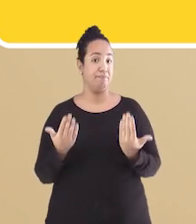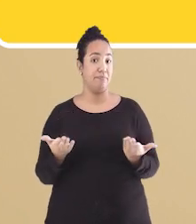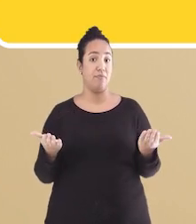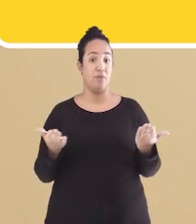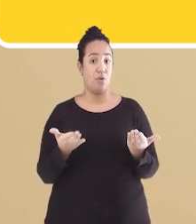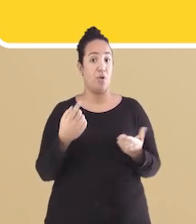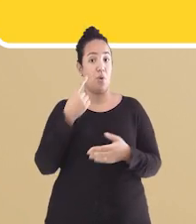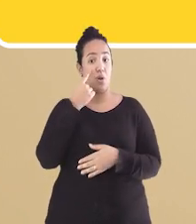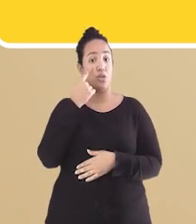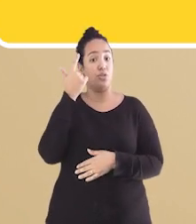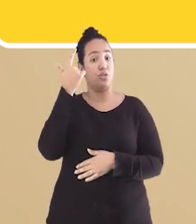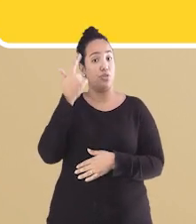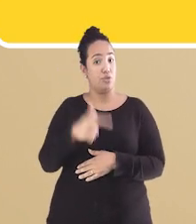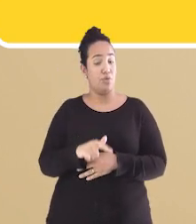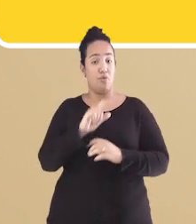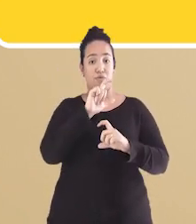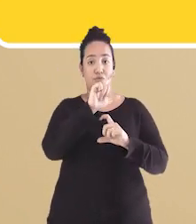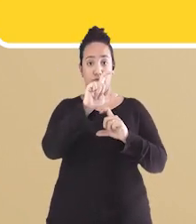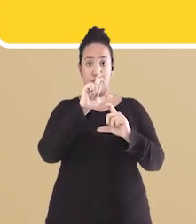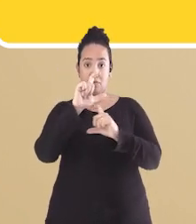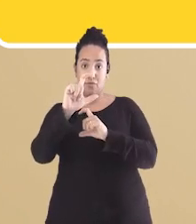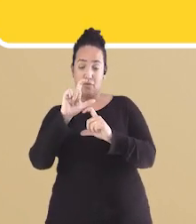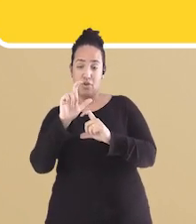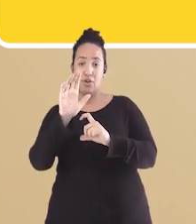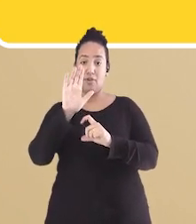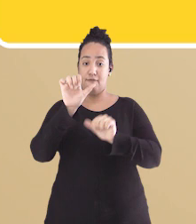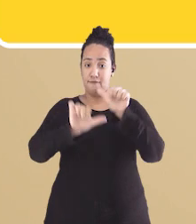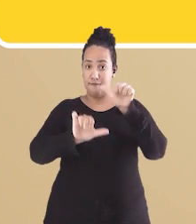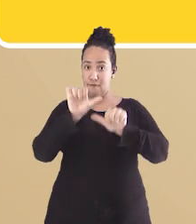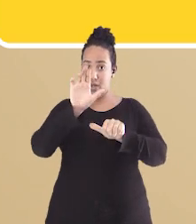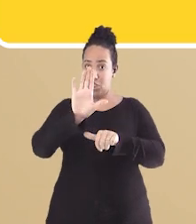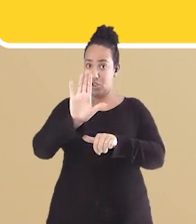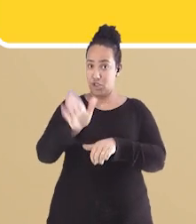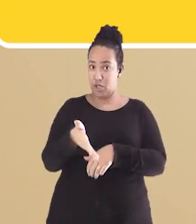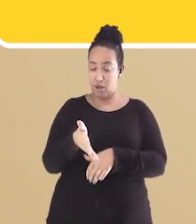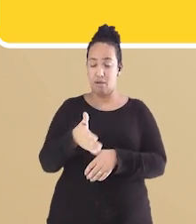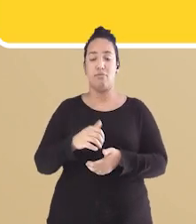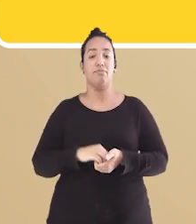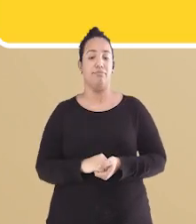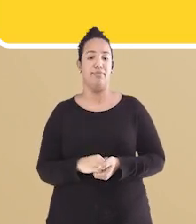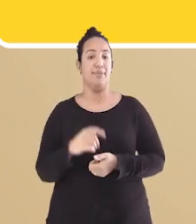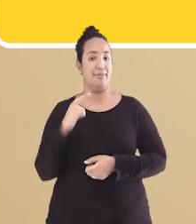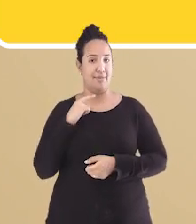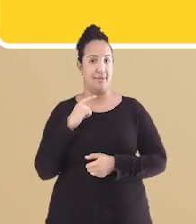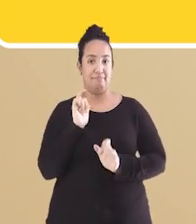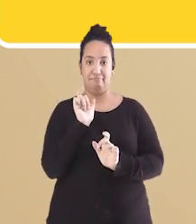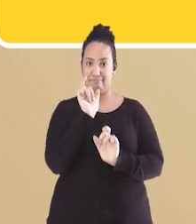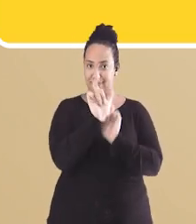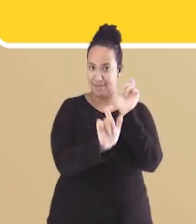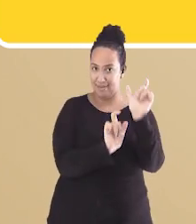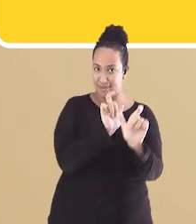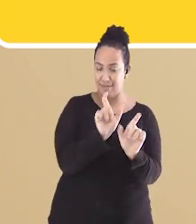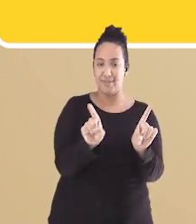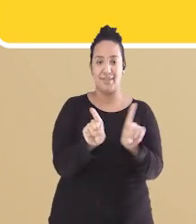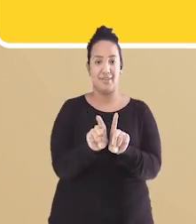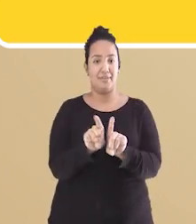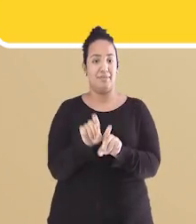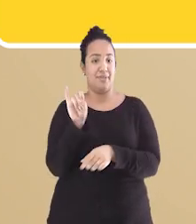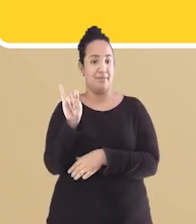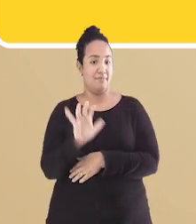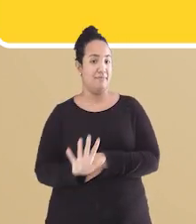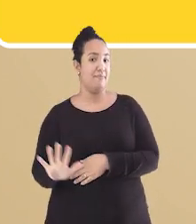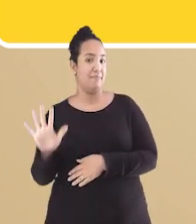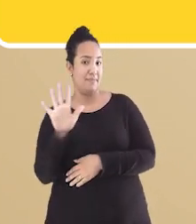Observe novamente a história em quadrinhos que já analisamos. Ela apresenta palavras e